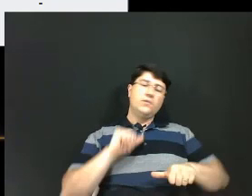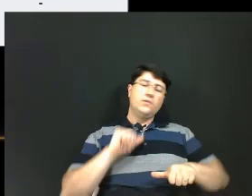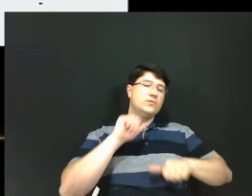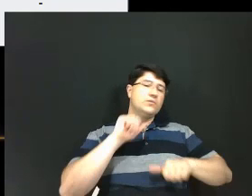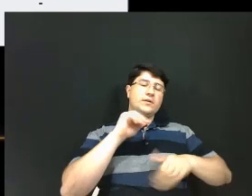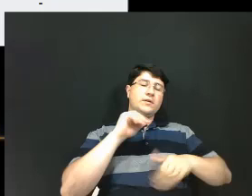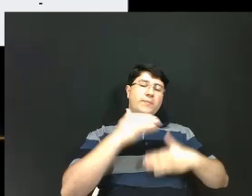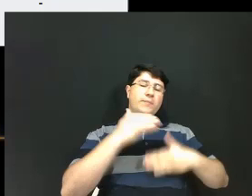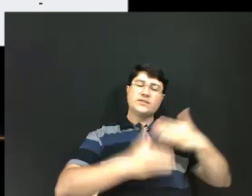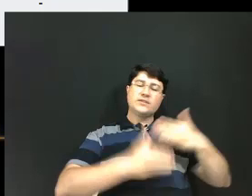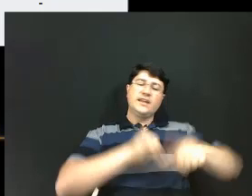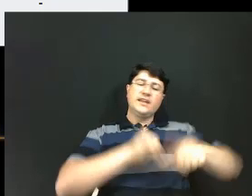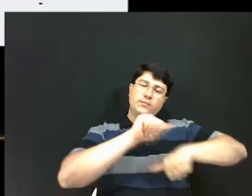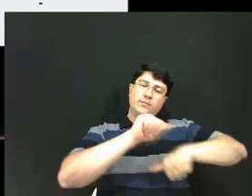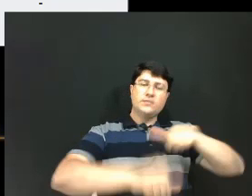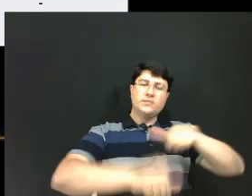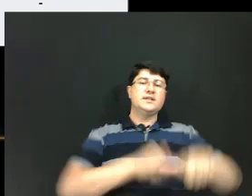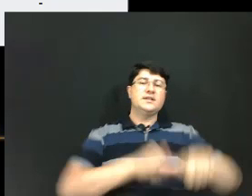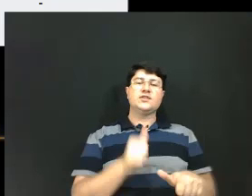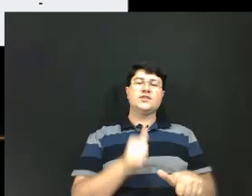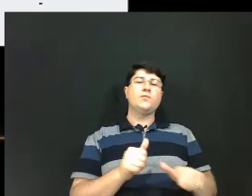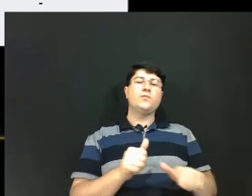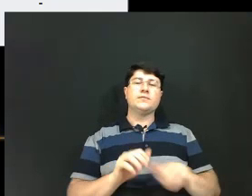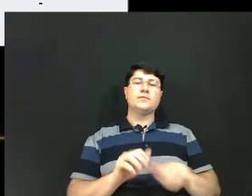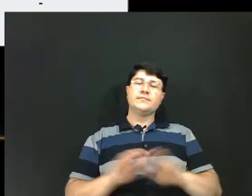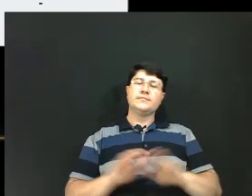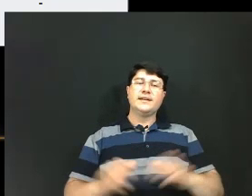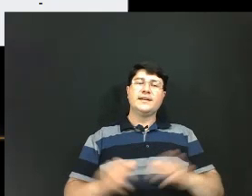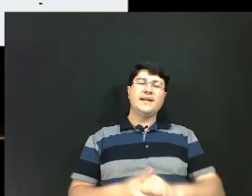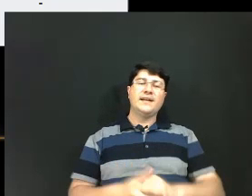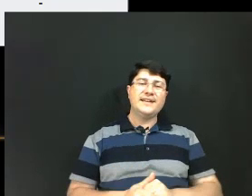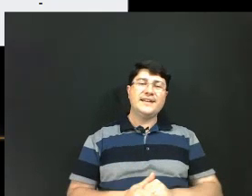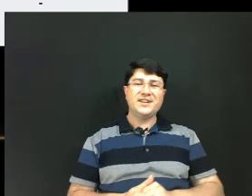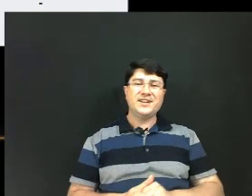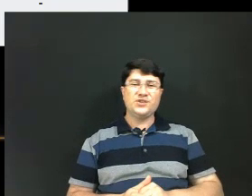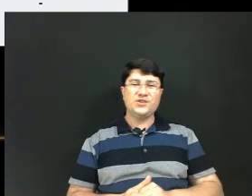mudar ou passa o tempo, se transformou.